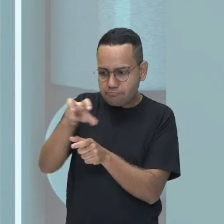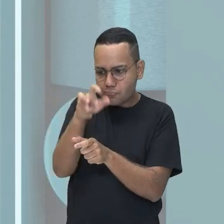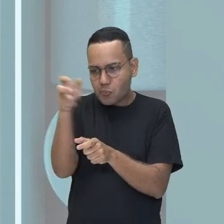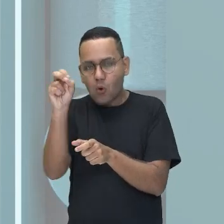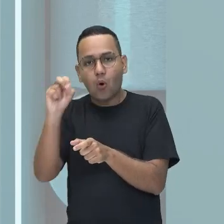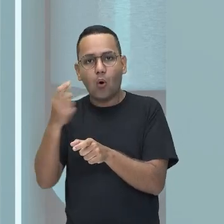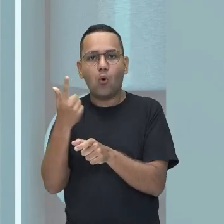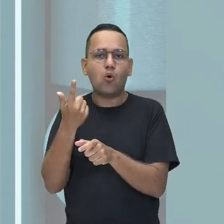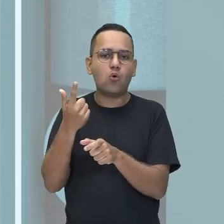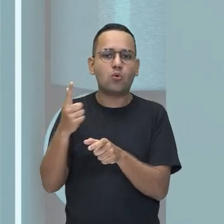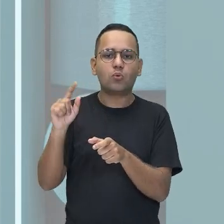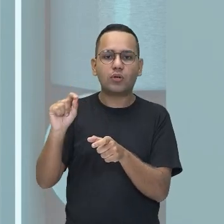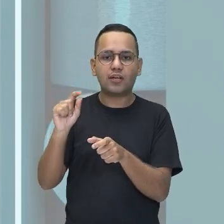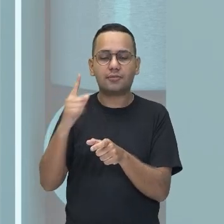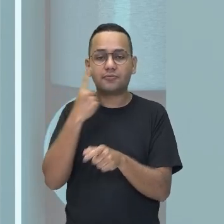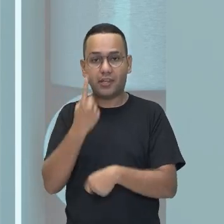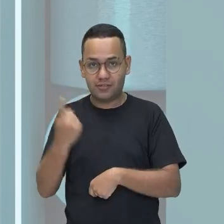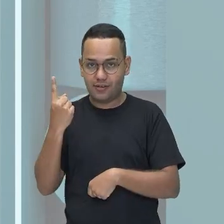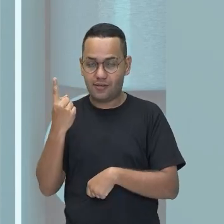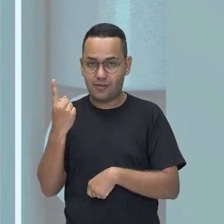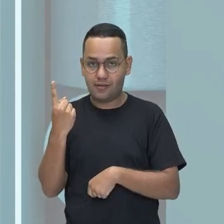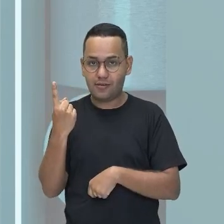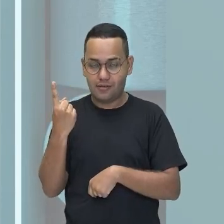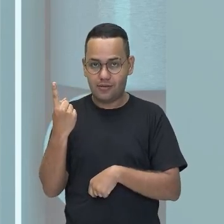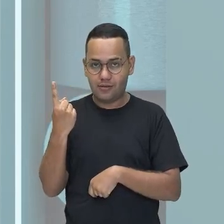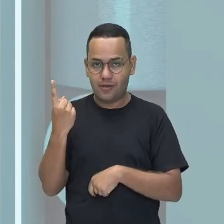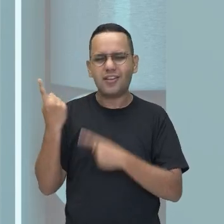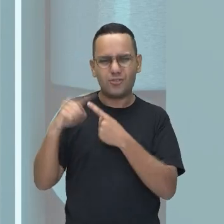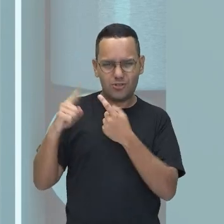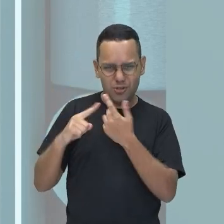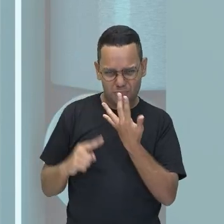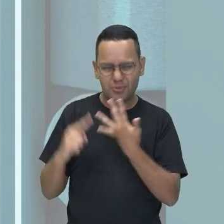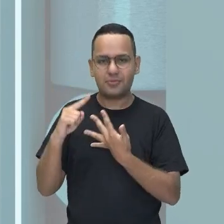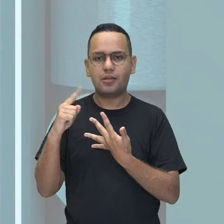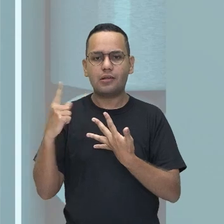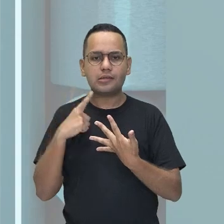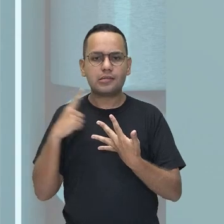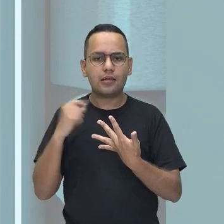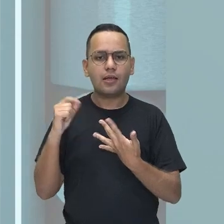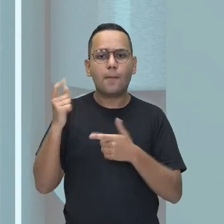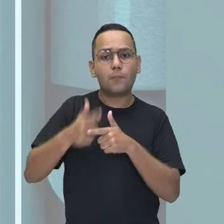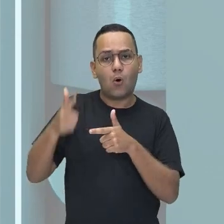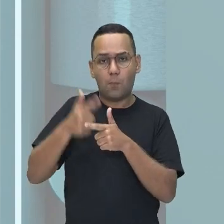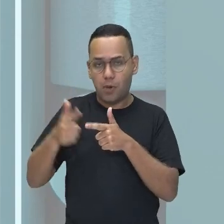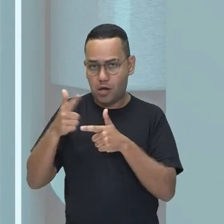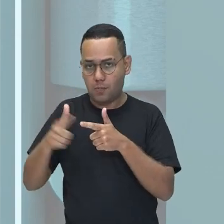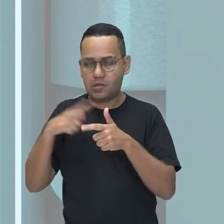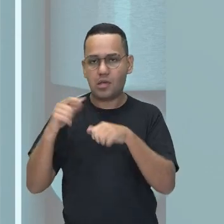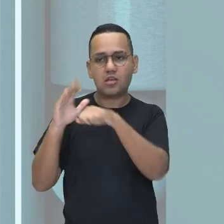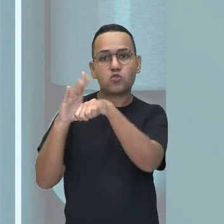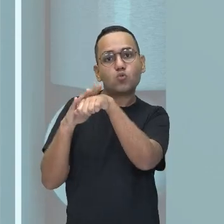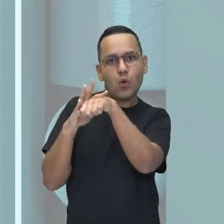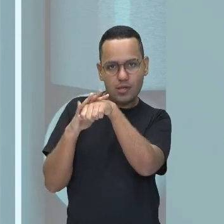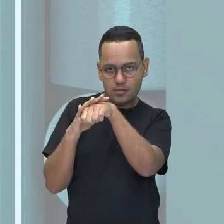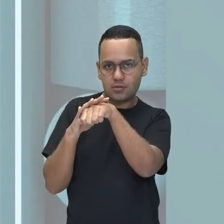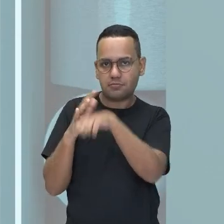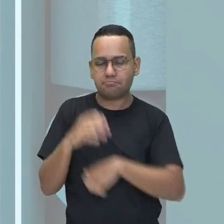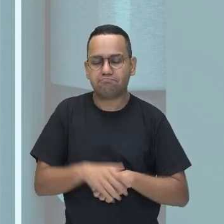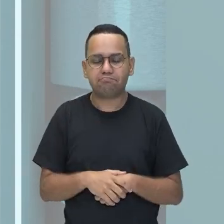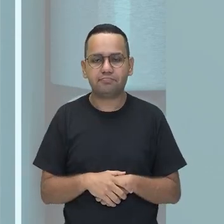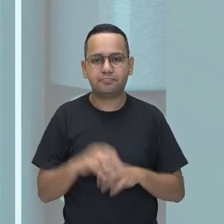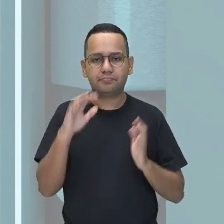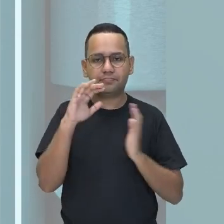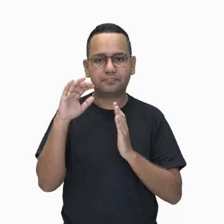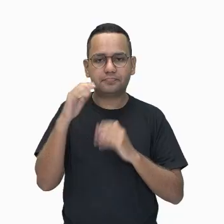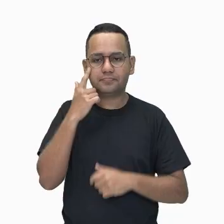o deslocamento, o desnível da coluna vai ocasionar aí esses desvios posturais. E falando em